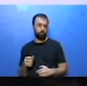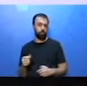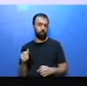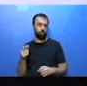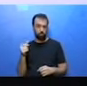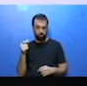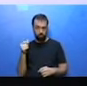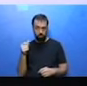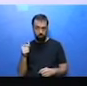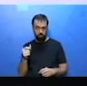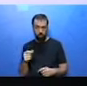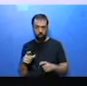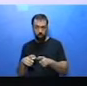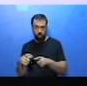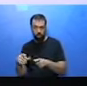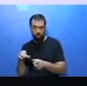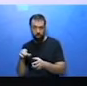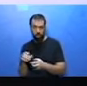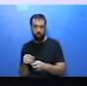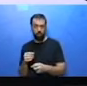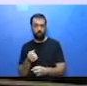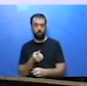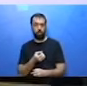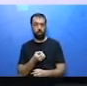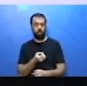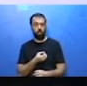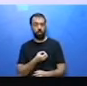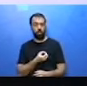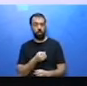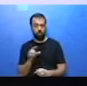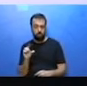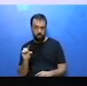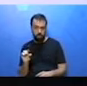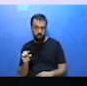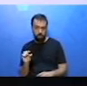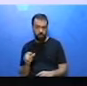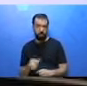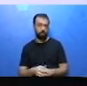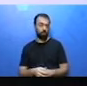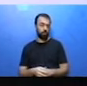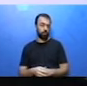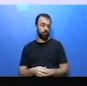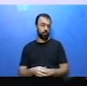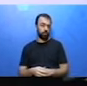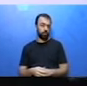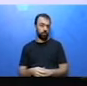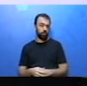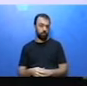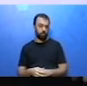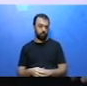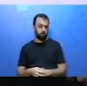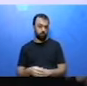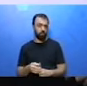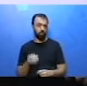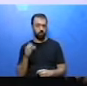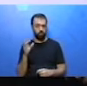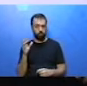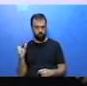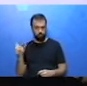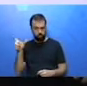dela que estão menores tá então vamos lá quando eu juntei sem